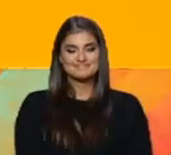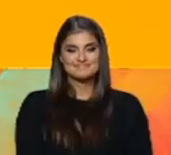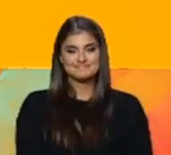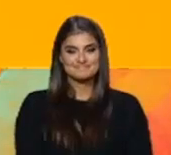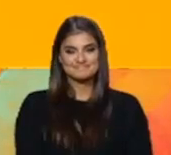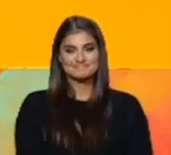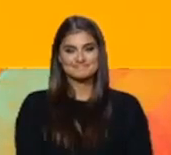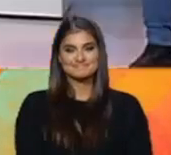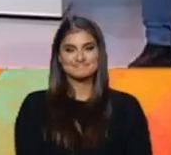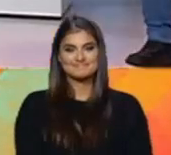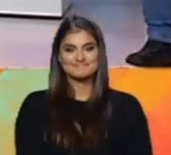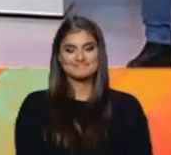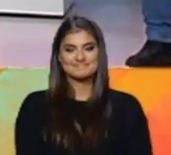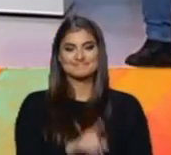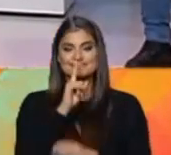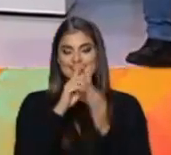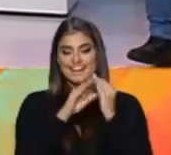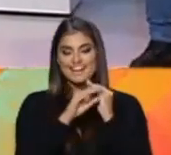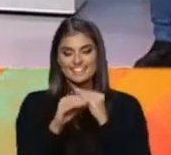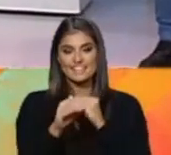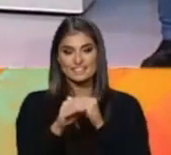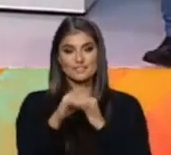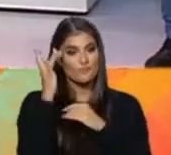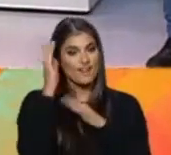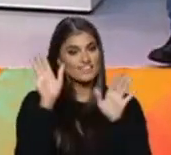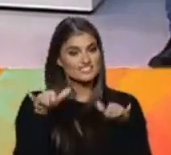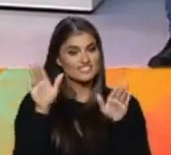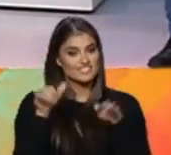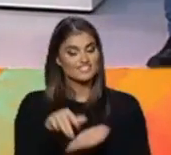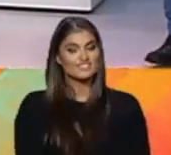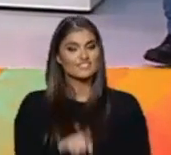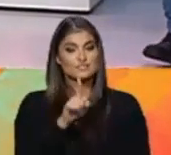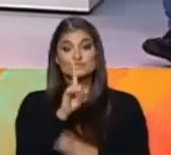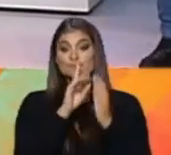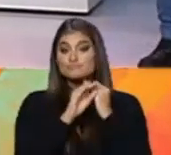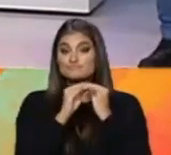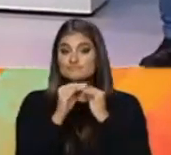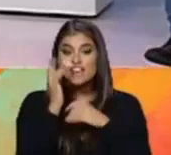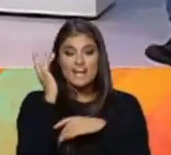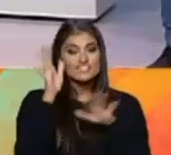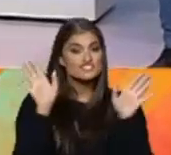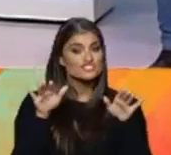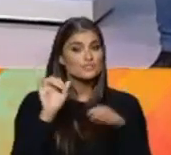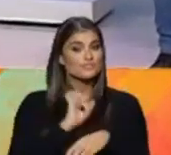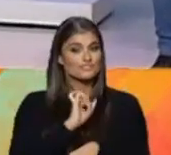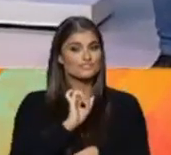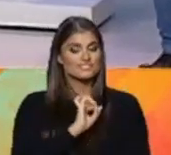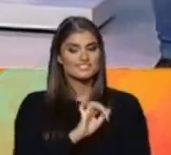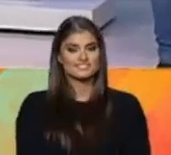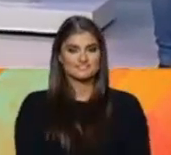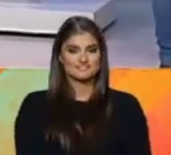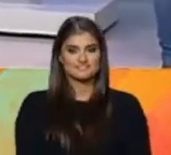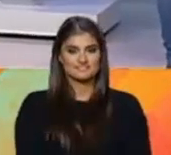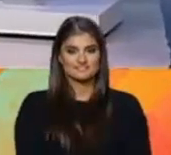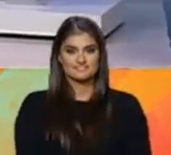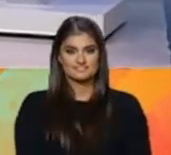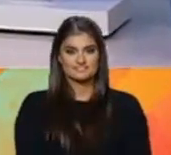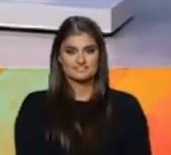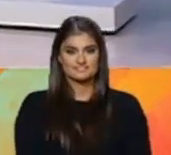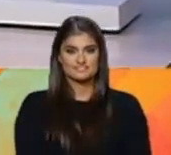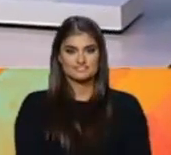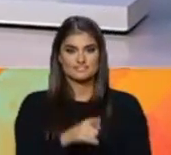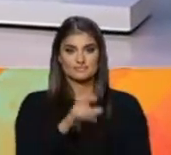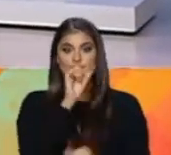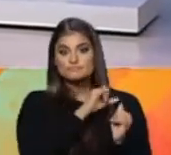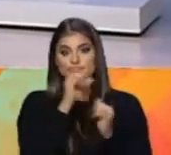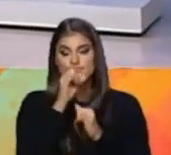magrinho. Está calado o meu anjinho, está calado o meu anjinho. Não vou-te